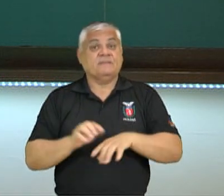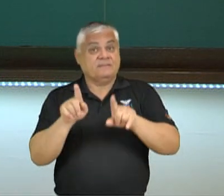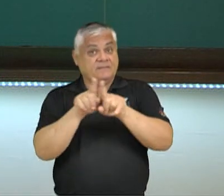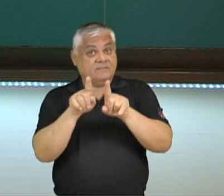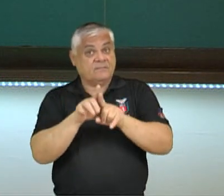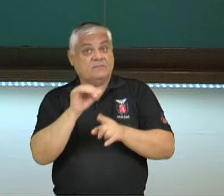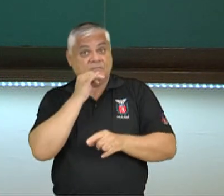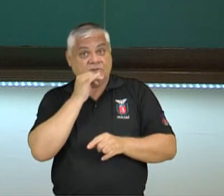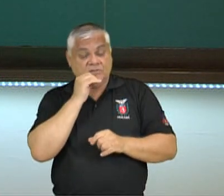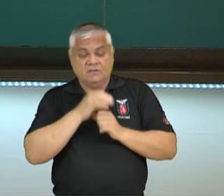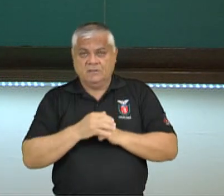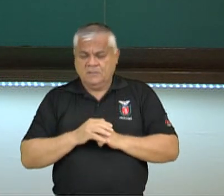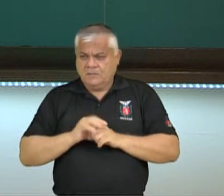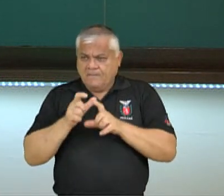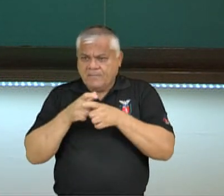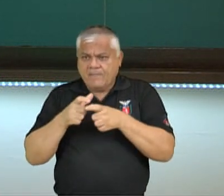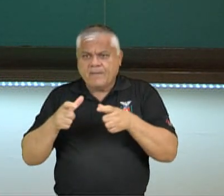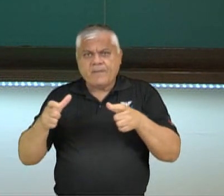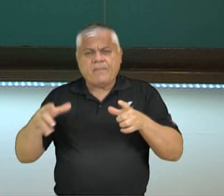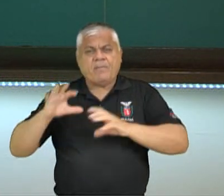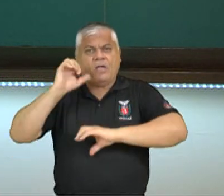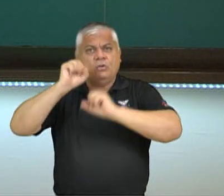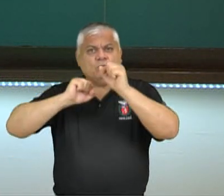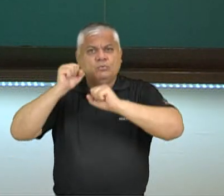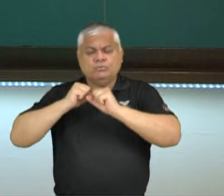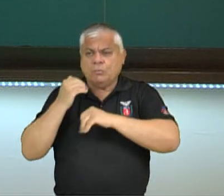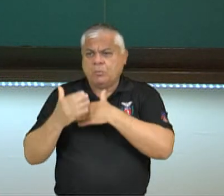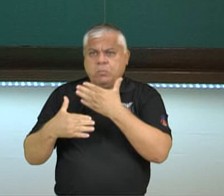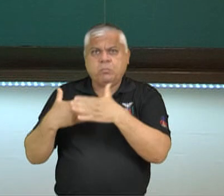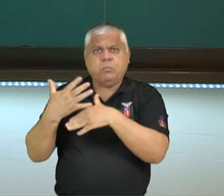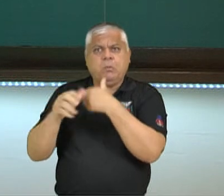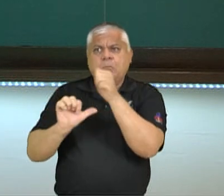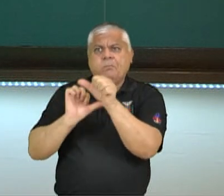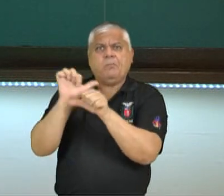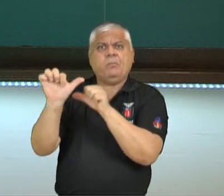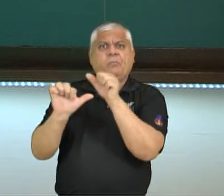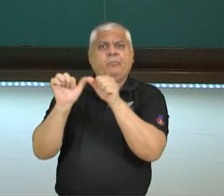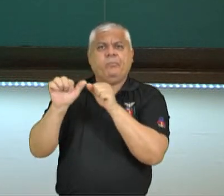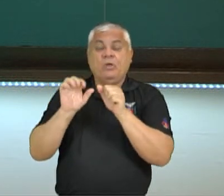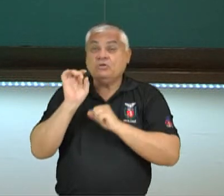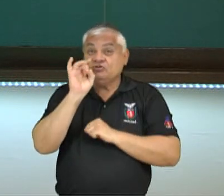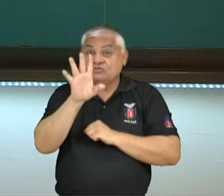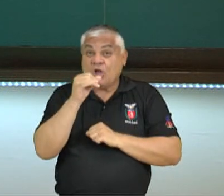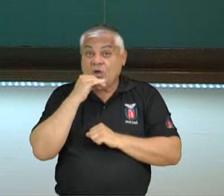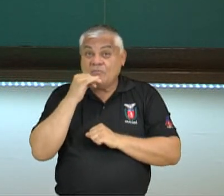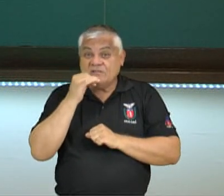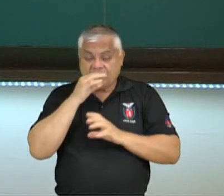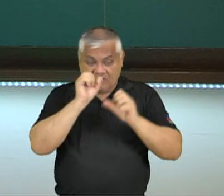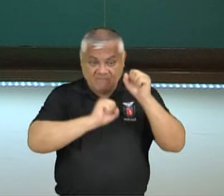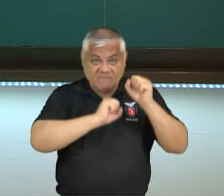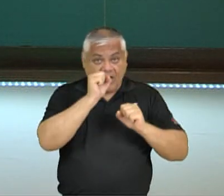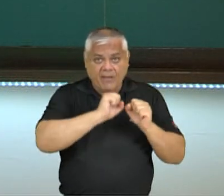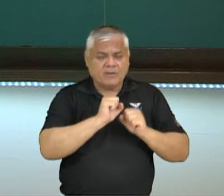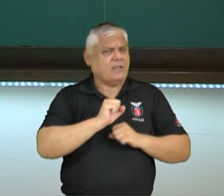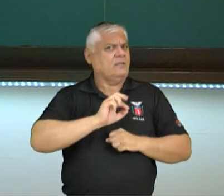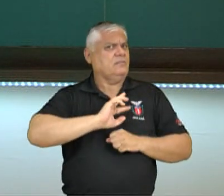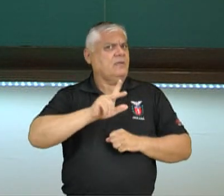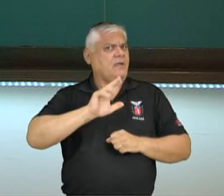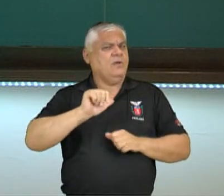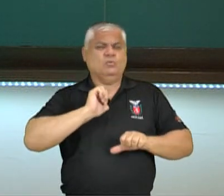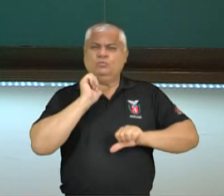que essa revolução industrial não altera somente o processo de fabricação, ela vai alterar